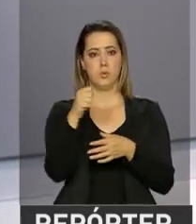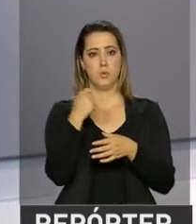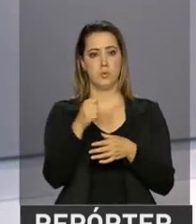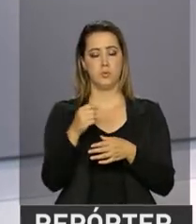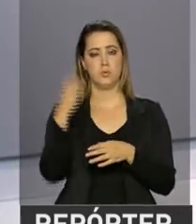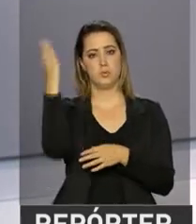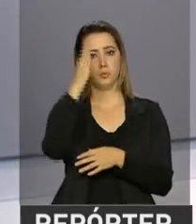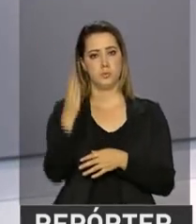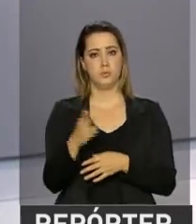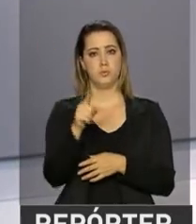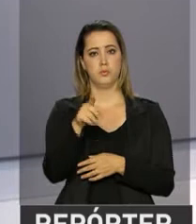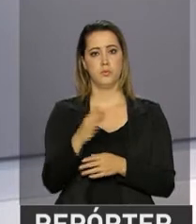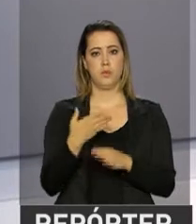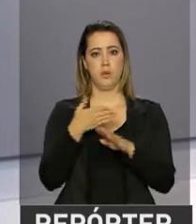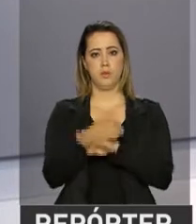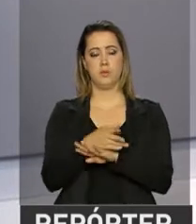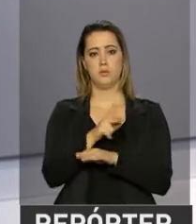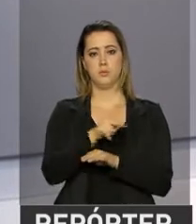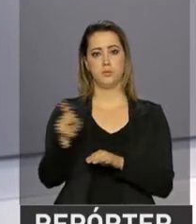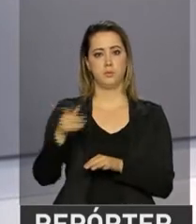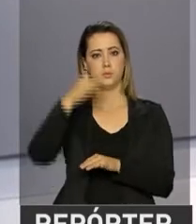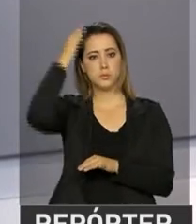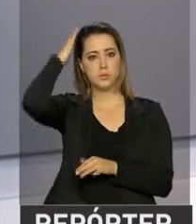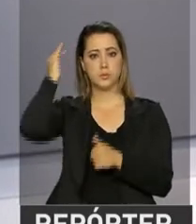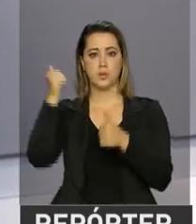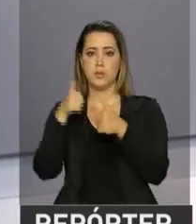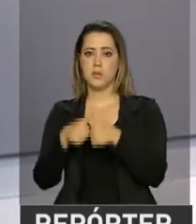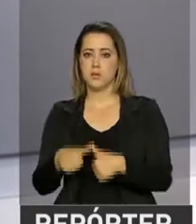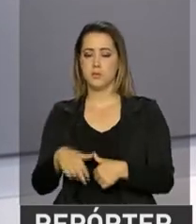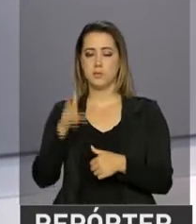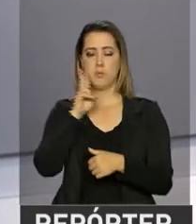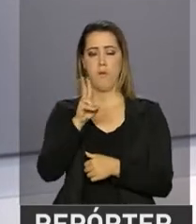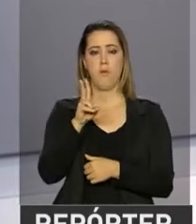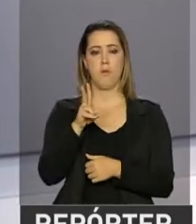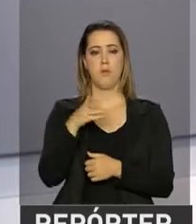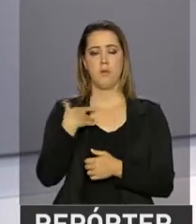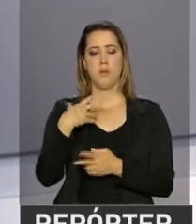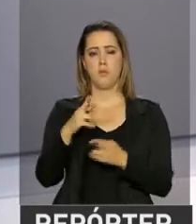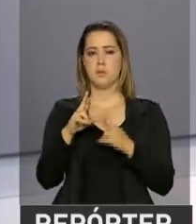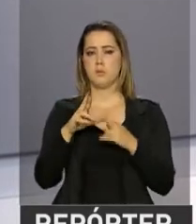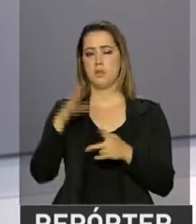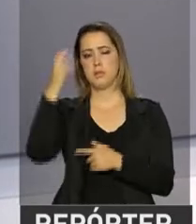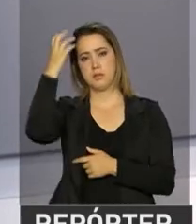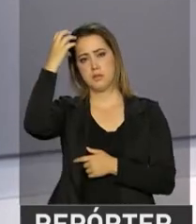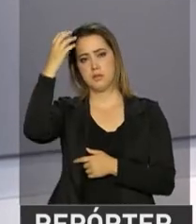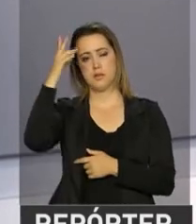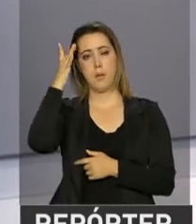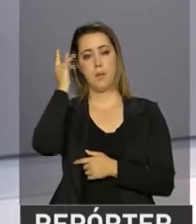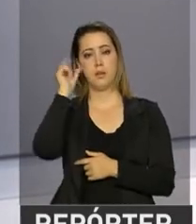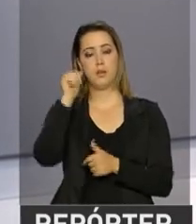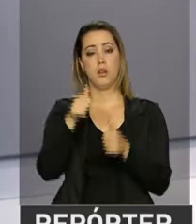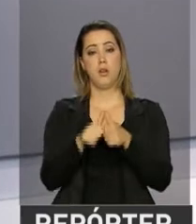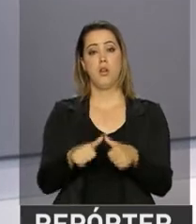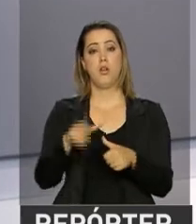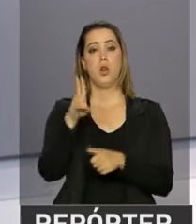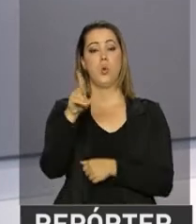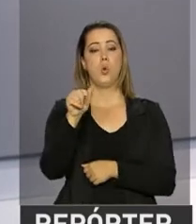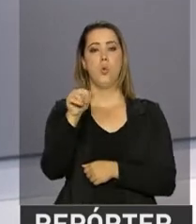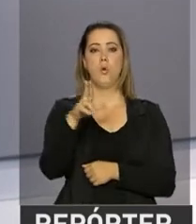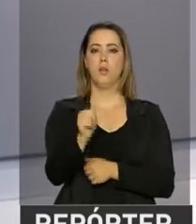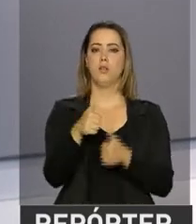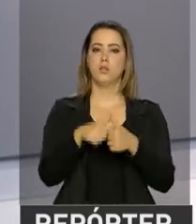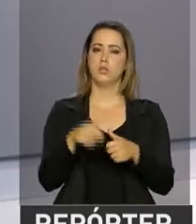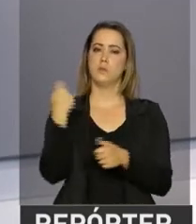para o brasil a ida do presidente michel temer está prevista para amanhã a repórter luana karen já está na argentina e tem os detalhes